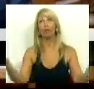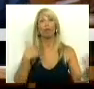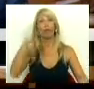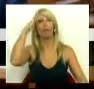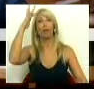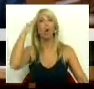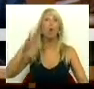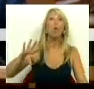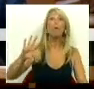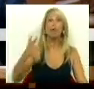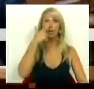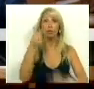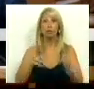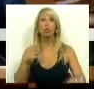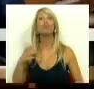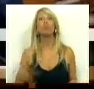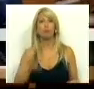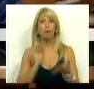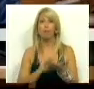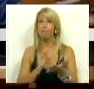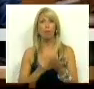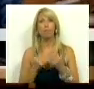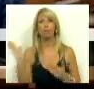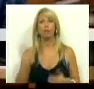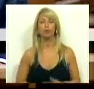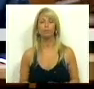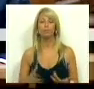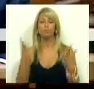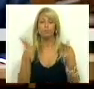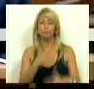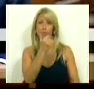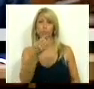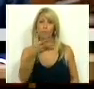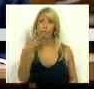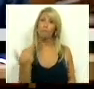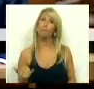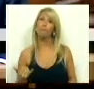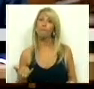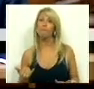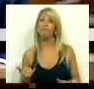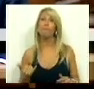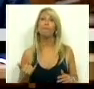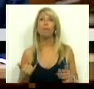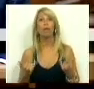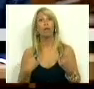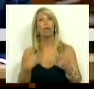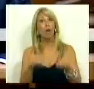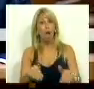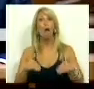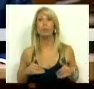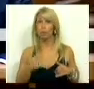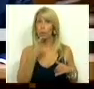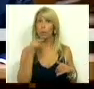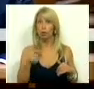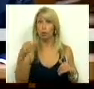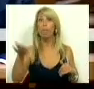O país e os portugueses estão mais pobres. O orçamento de 2012, que mereceu, recorde-se, a abstenção violenta do